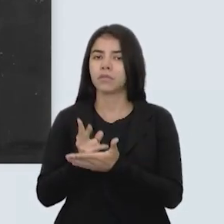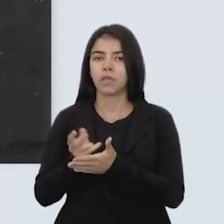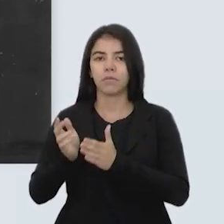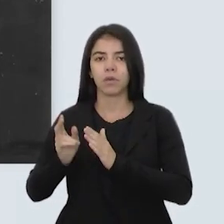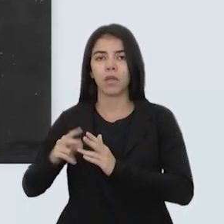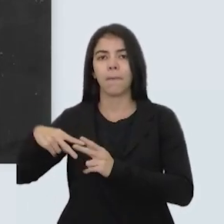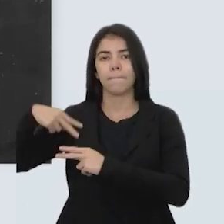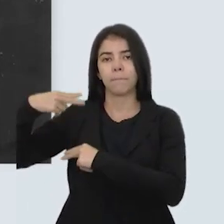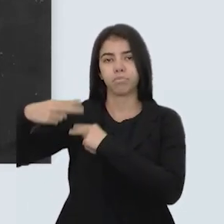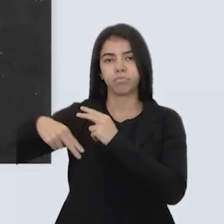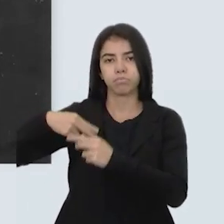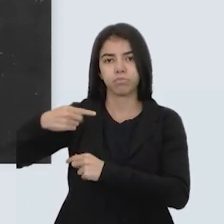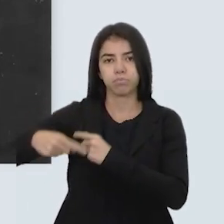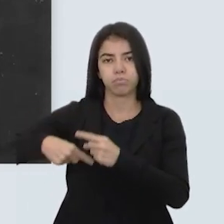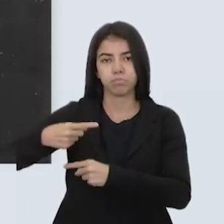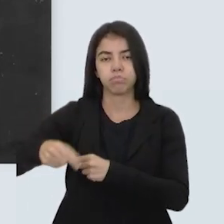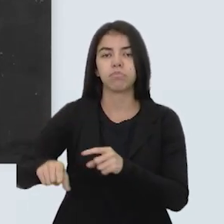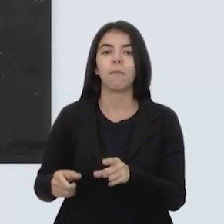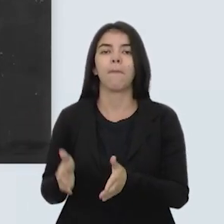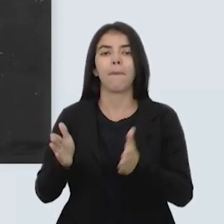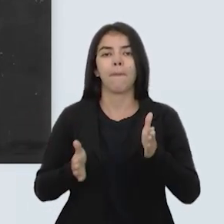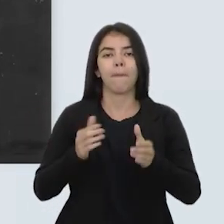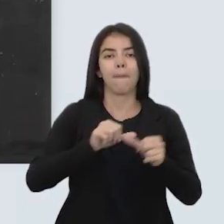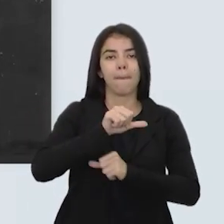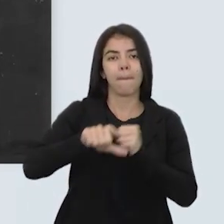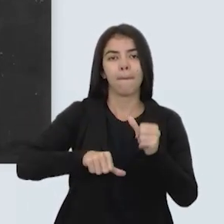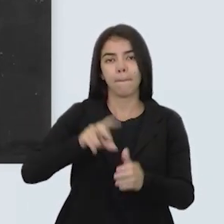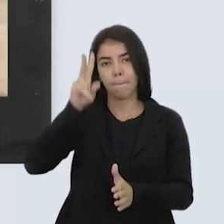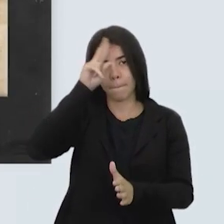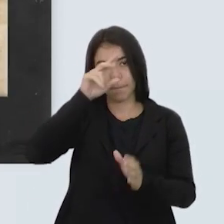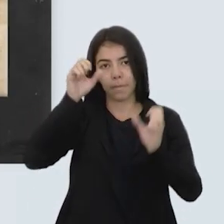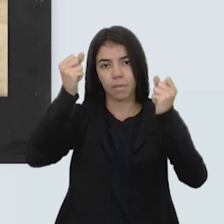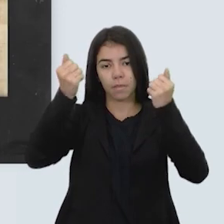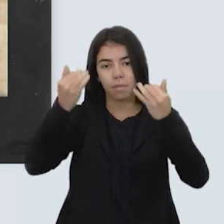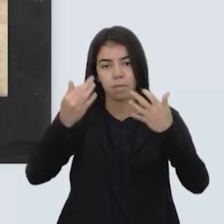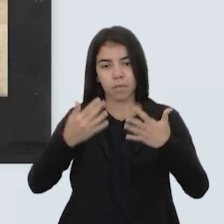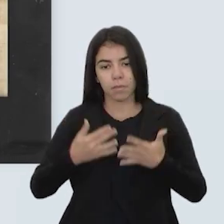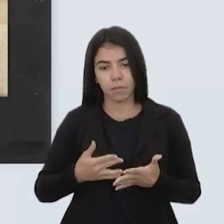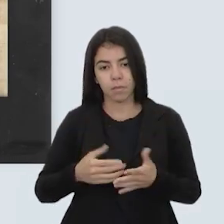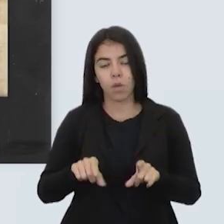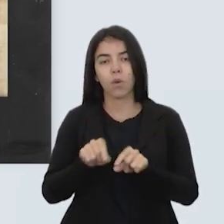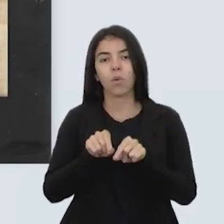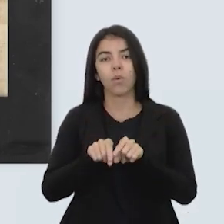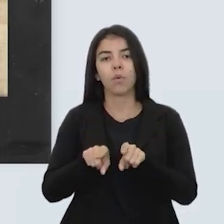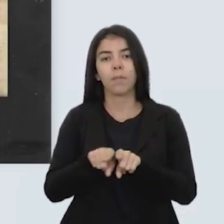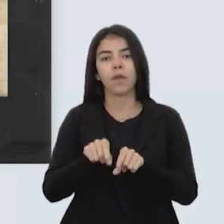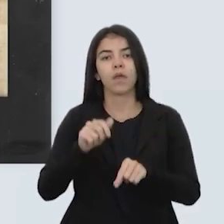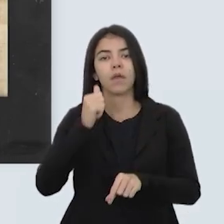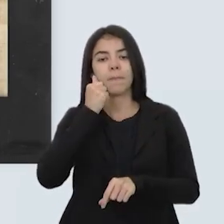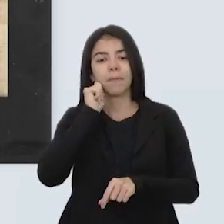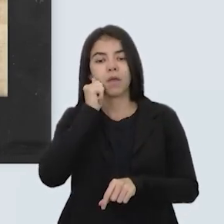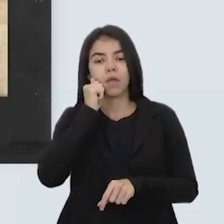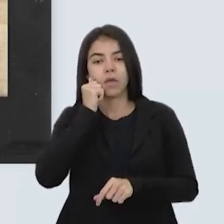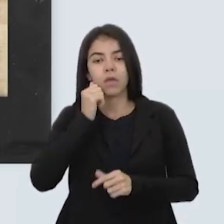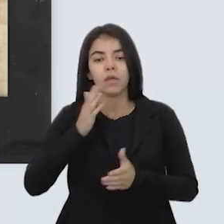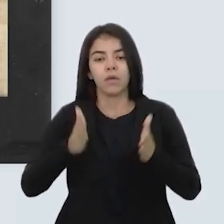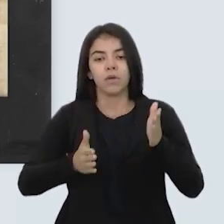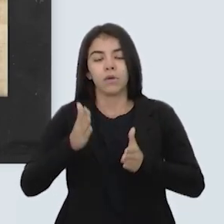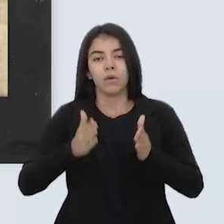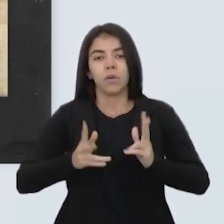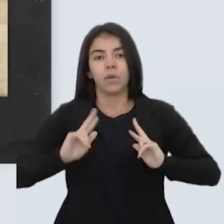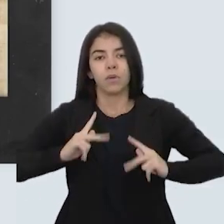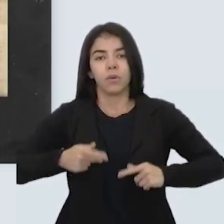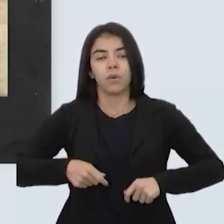da história. A história, definida pelo historiador Mark Bloch como a ciência do homem no tempo, pode ser vista de